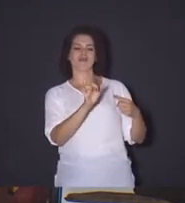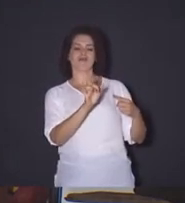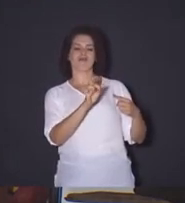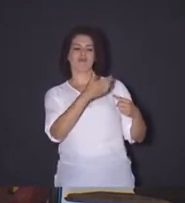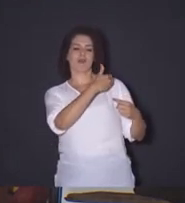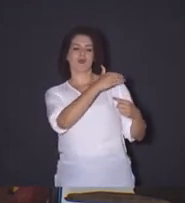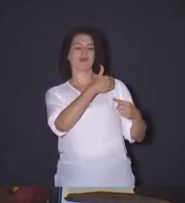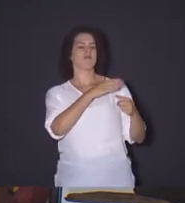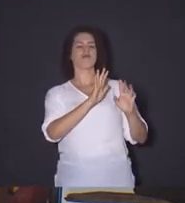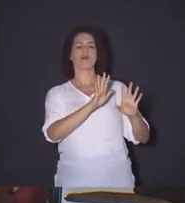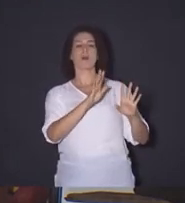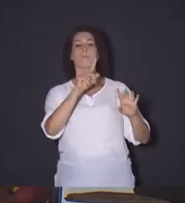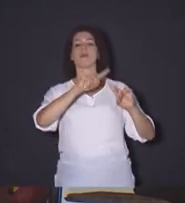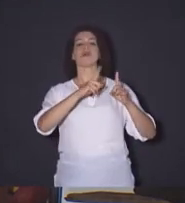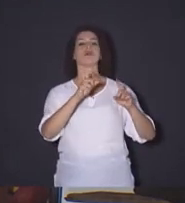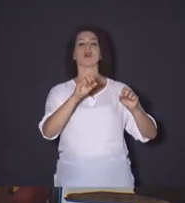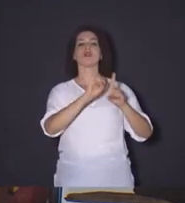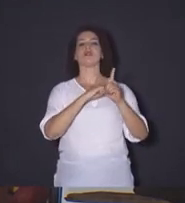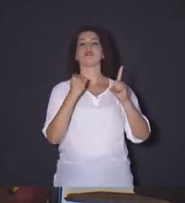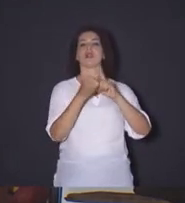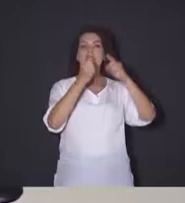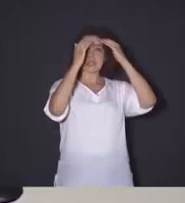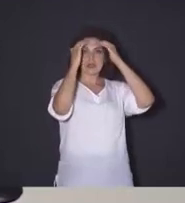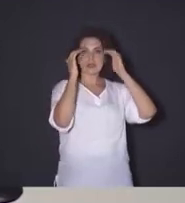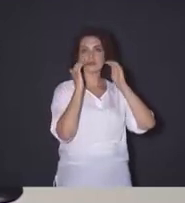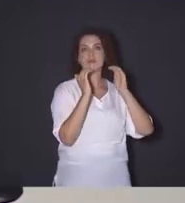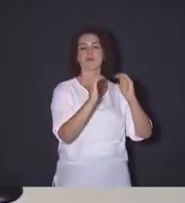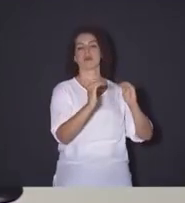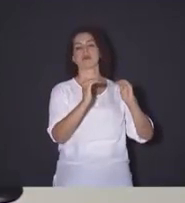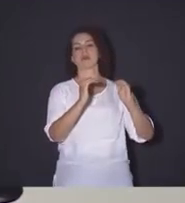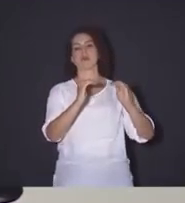para com os povos de santo